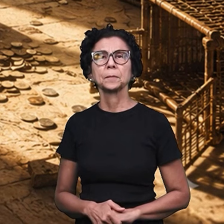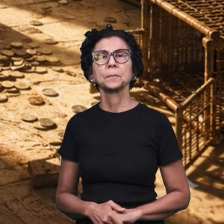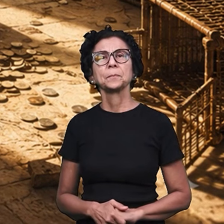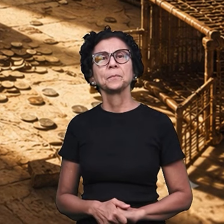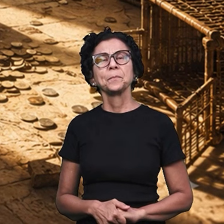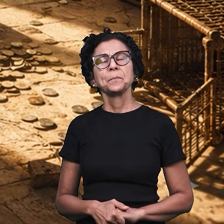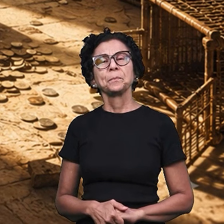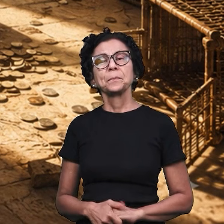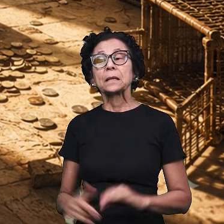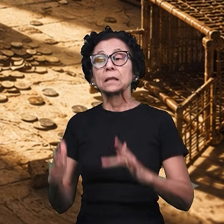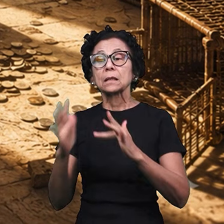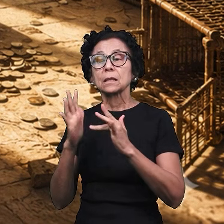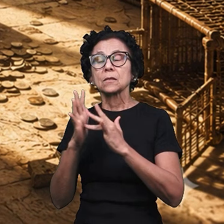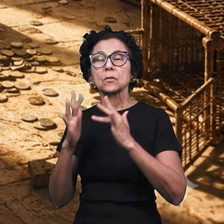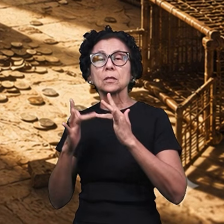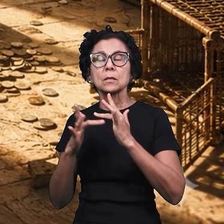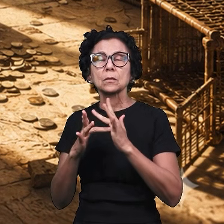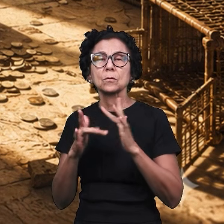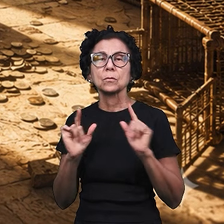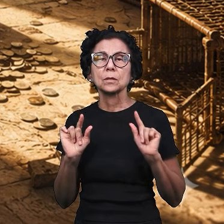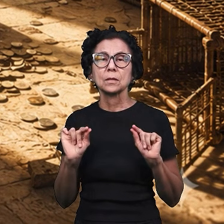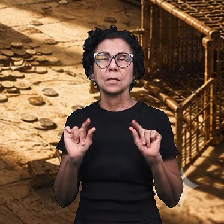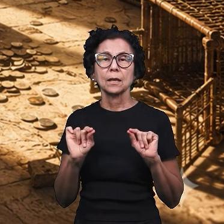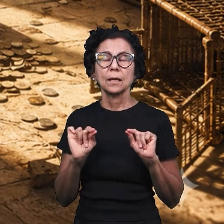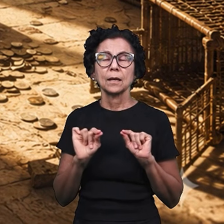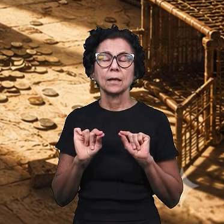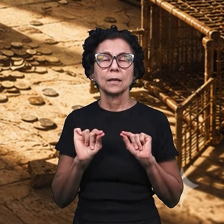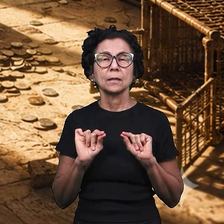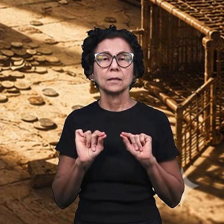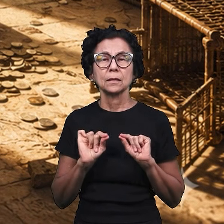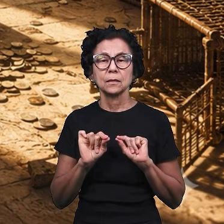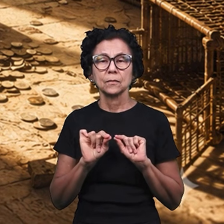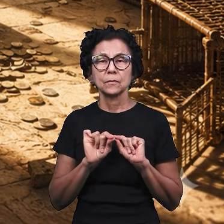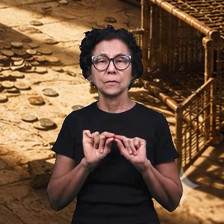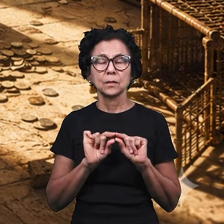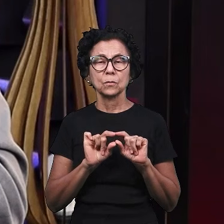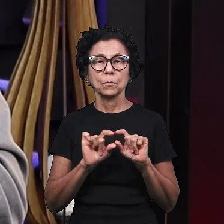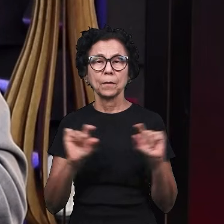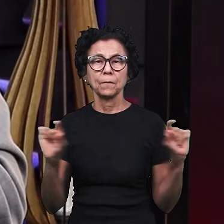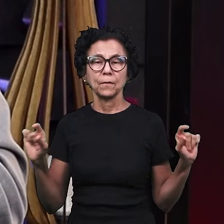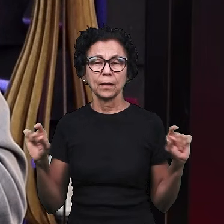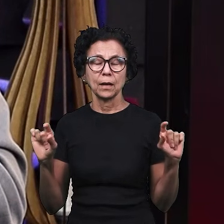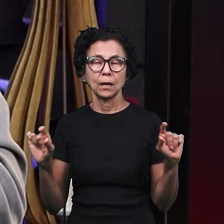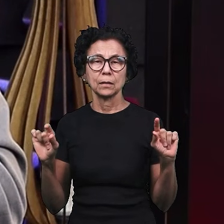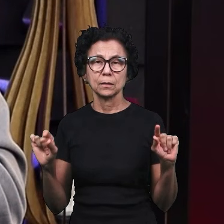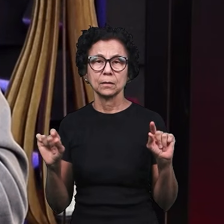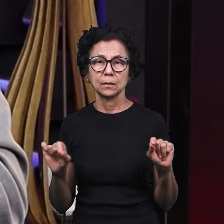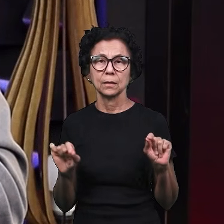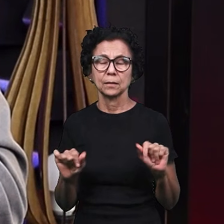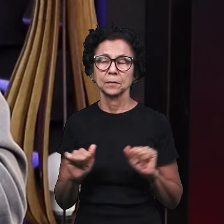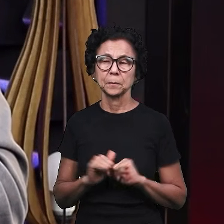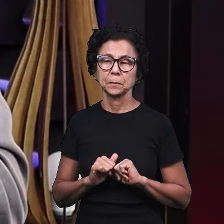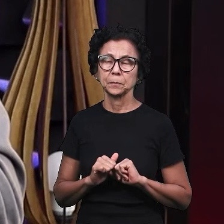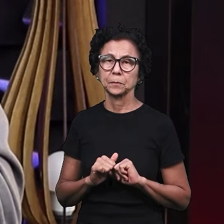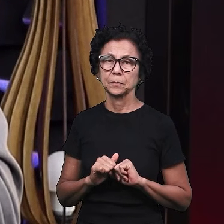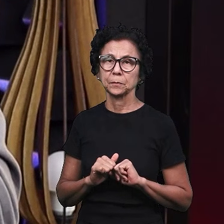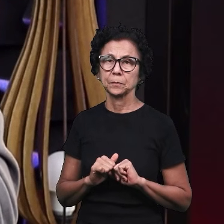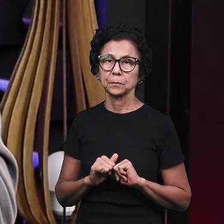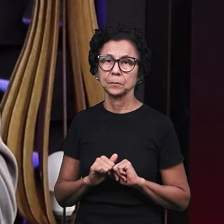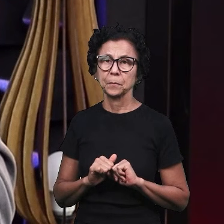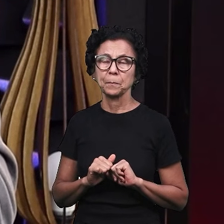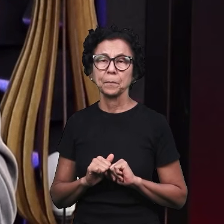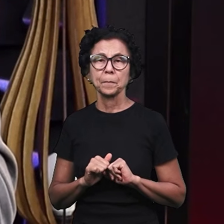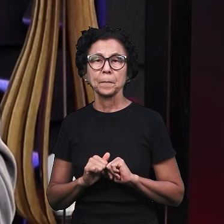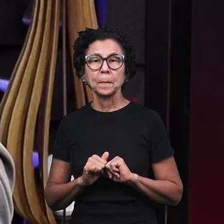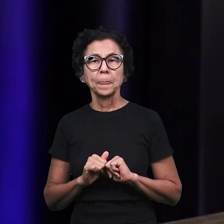pastor Alberto, que Jesus ali, ele traz uma expressão a respeito do templo, né? Eu gostaria até que o pastor falasse sobre isso.